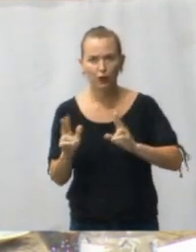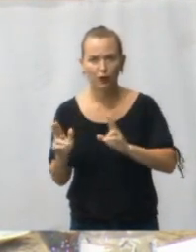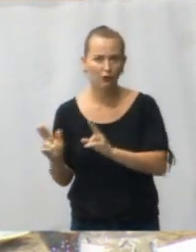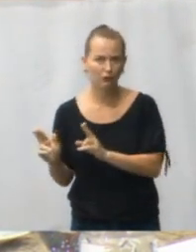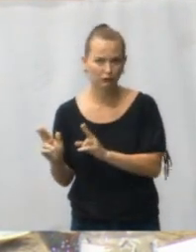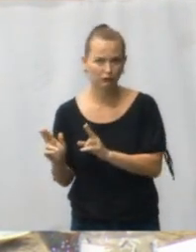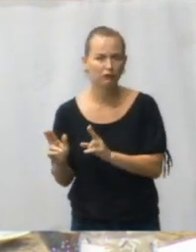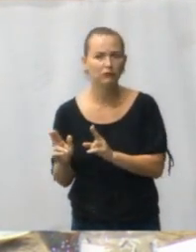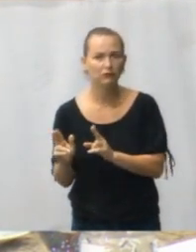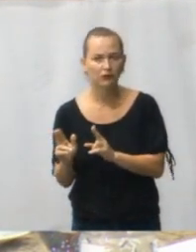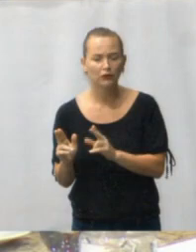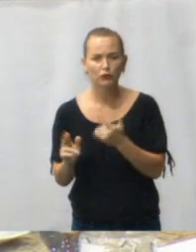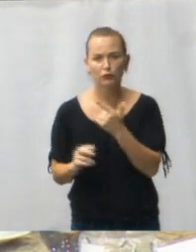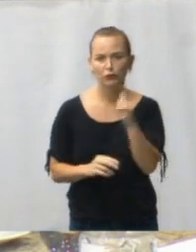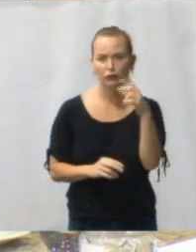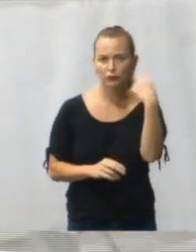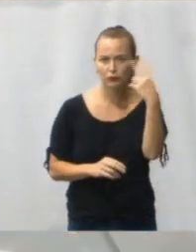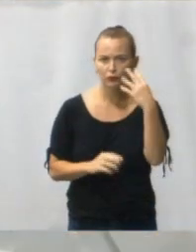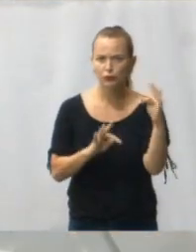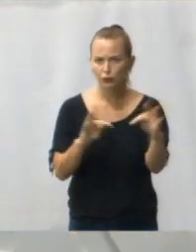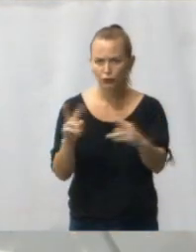votam.